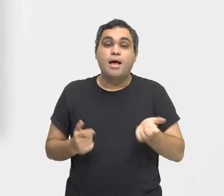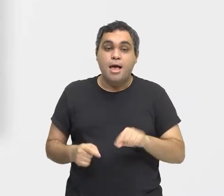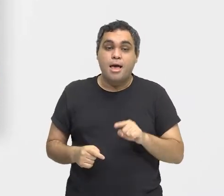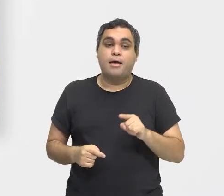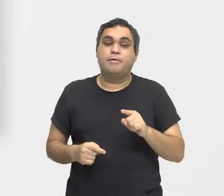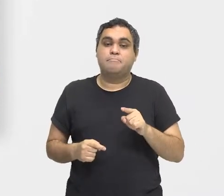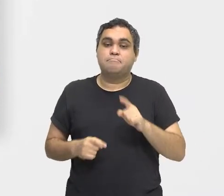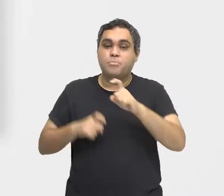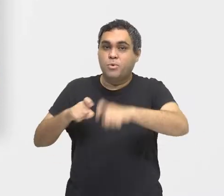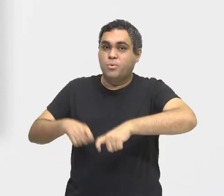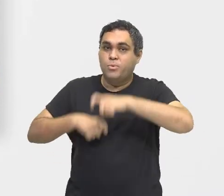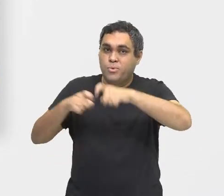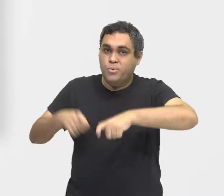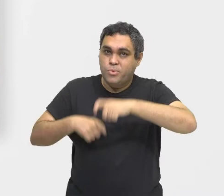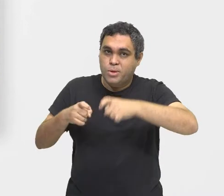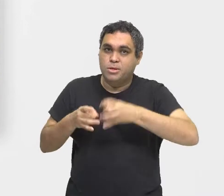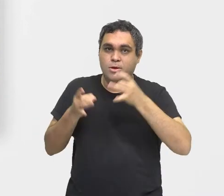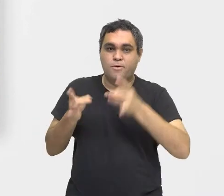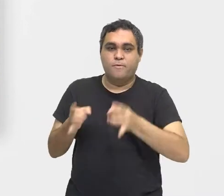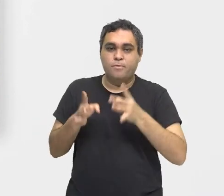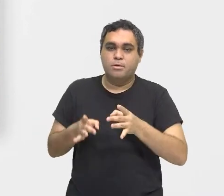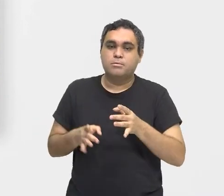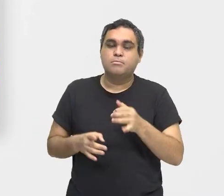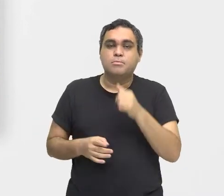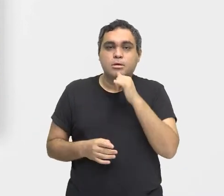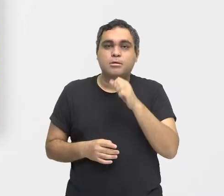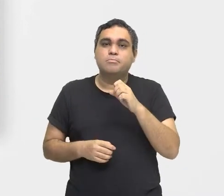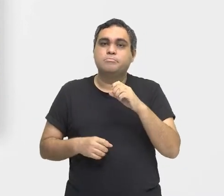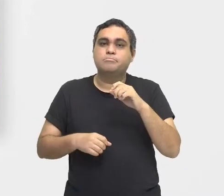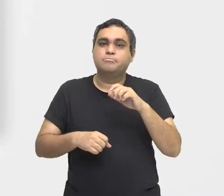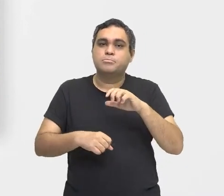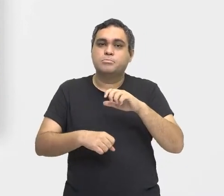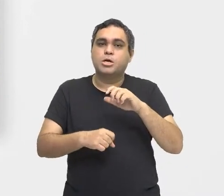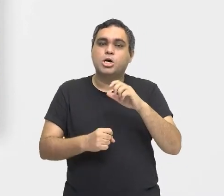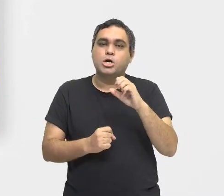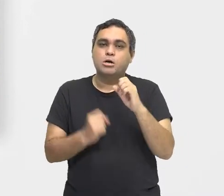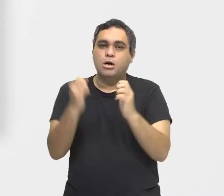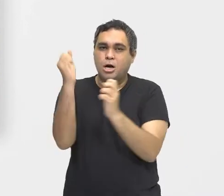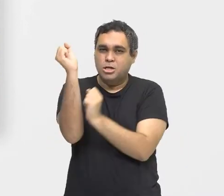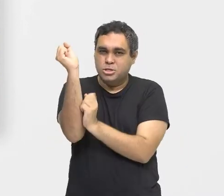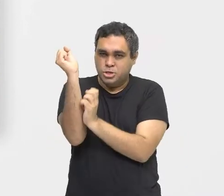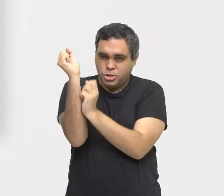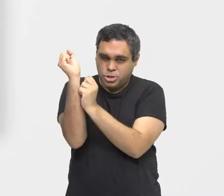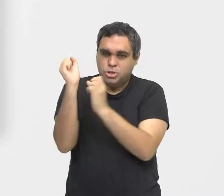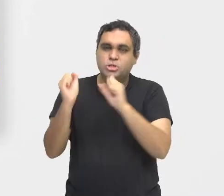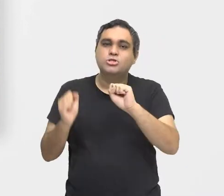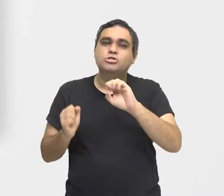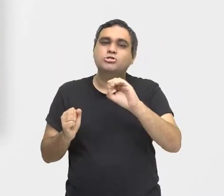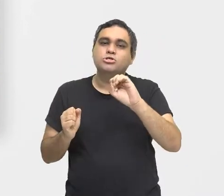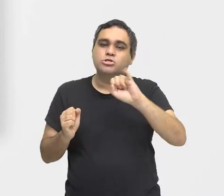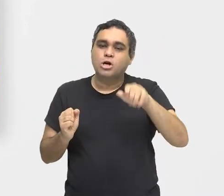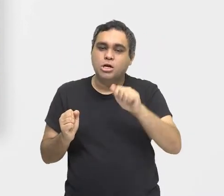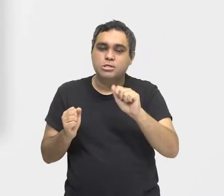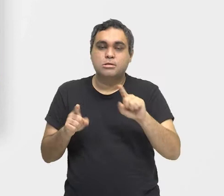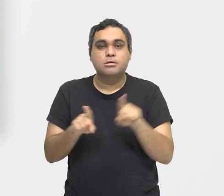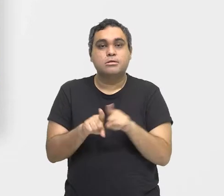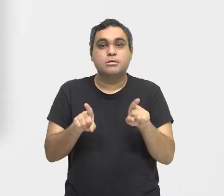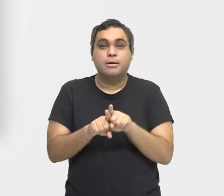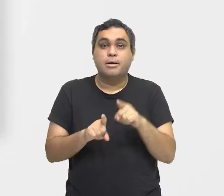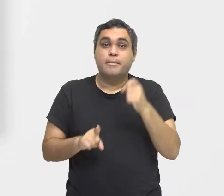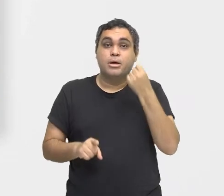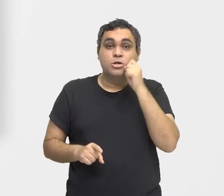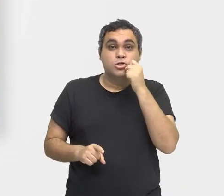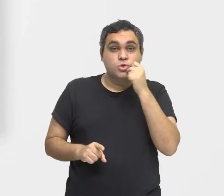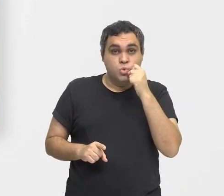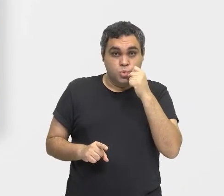é um dos principais exportadores de soja e também de suco de laranja para o mundo. Além disso, a gente observa que